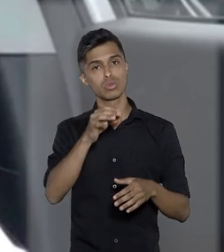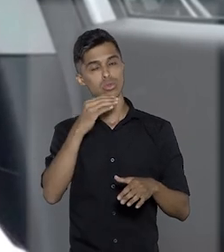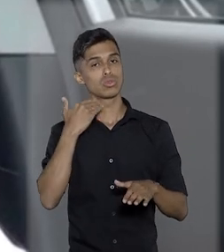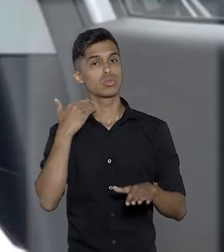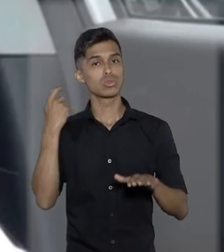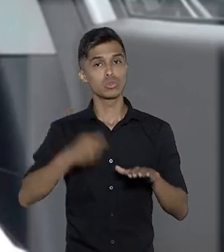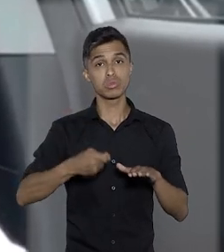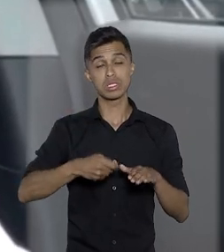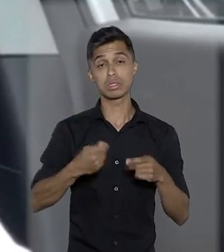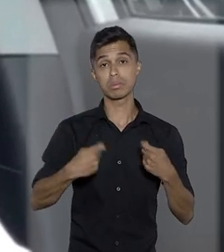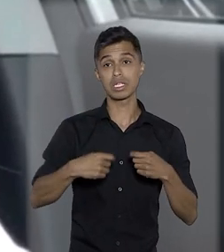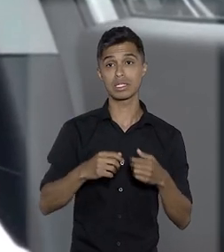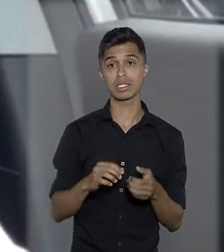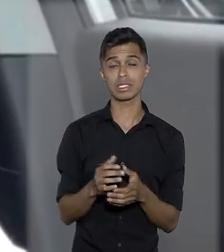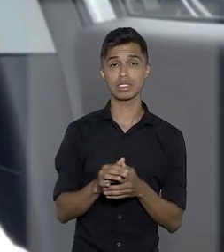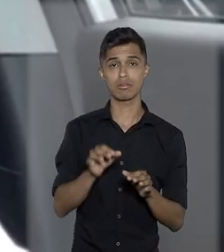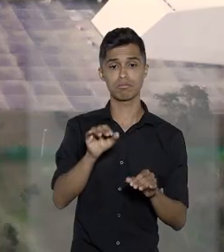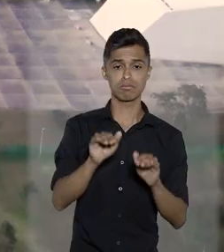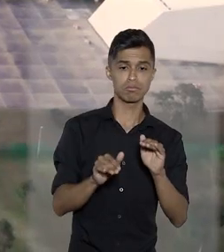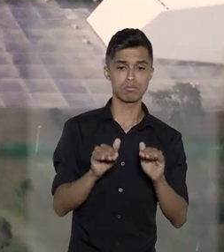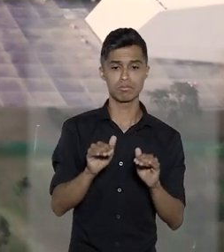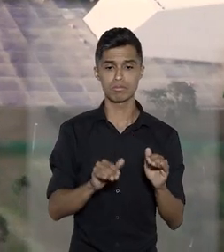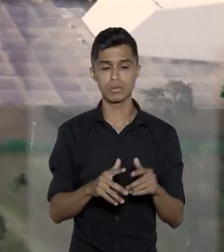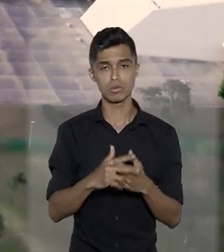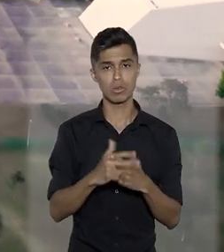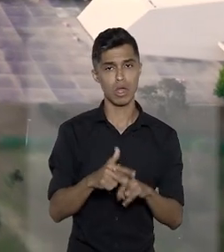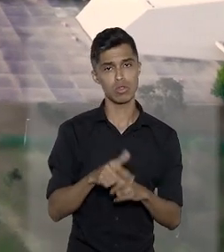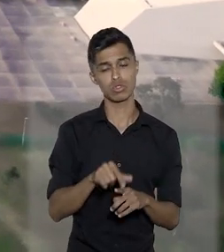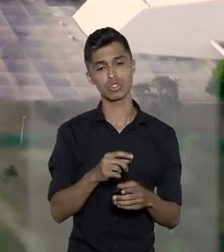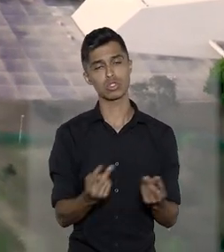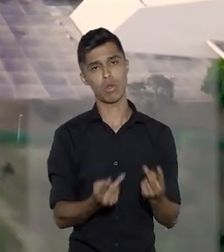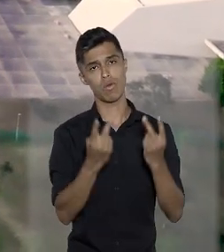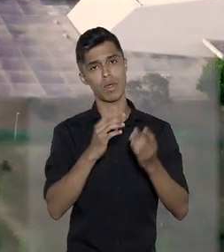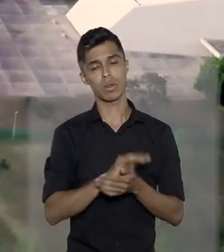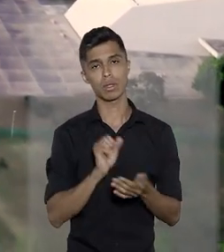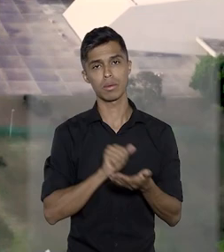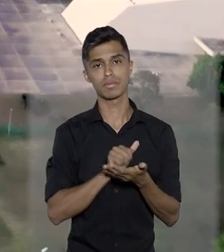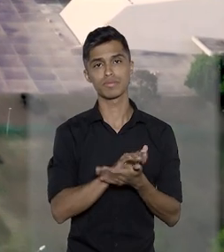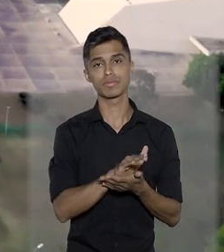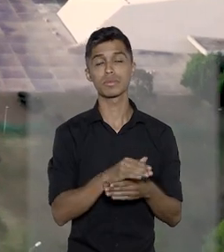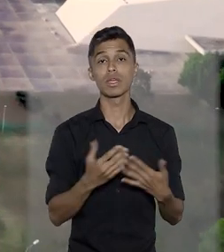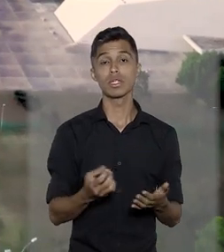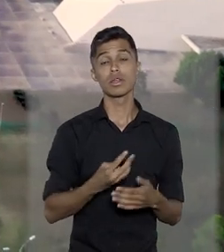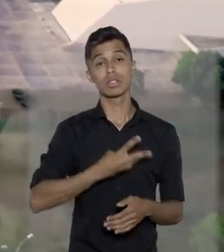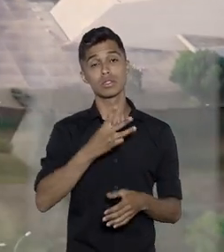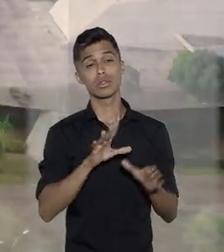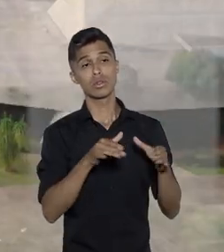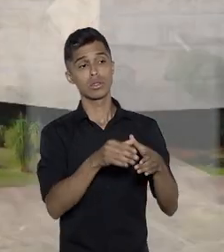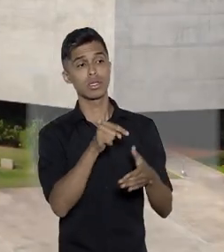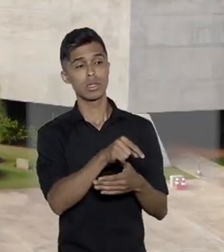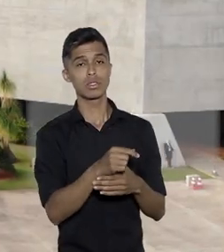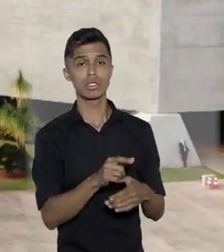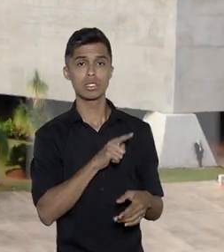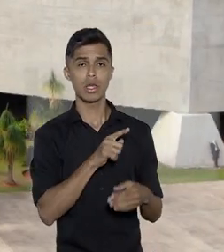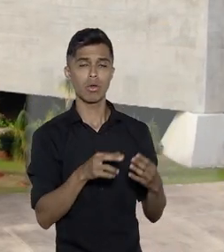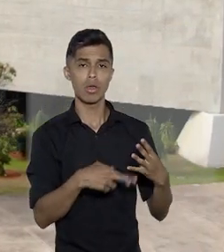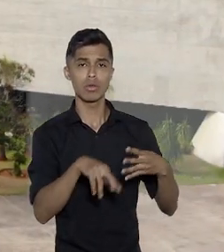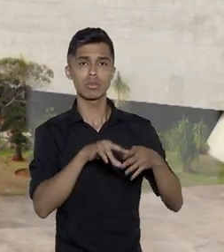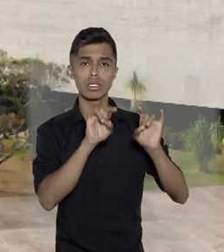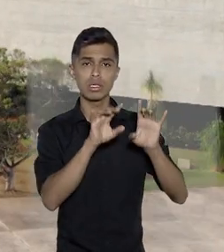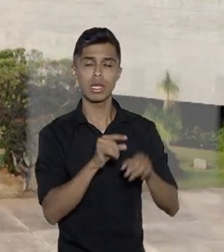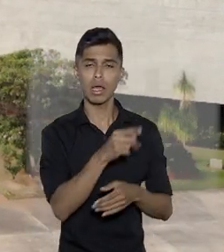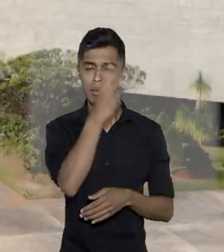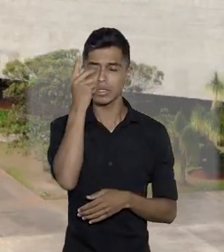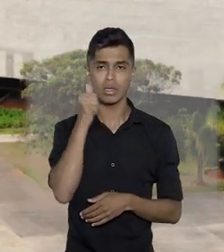caso concreto dos a qual seria esse valor em um caso julgado no STJ a terceira turma deu provimento ao recurso especial de uma mulher